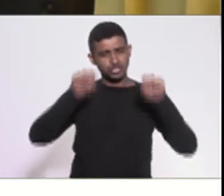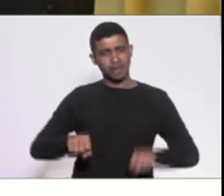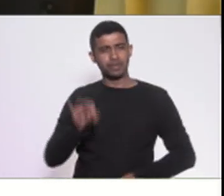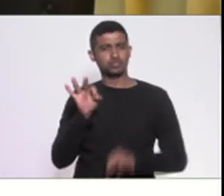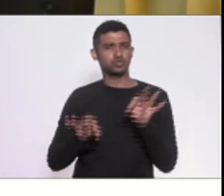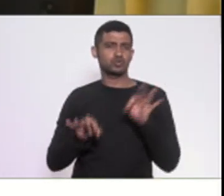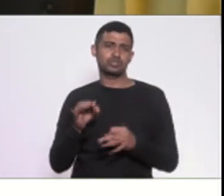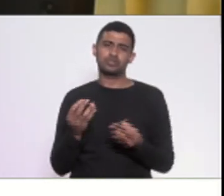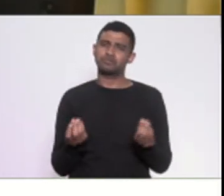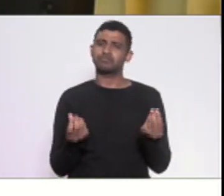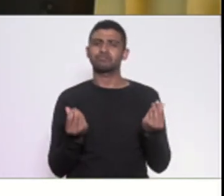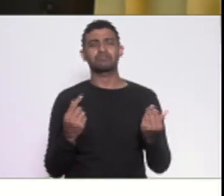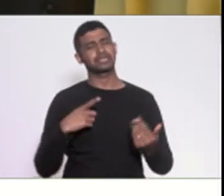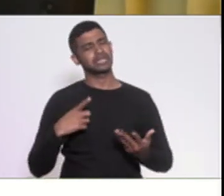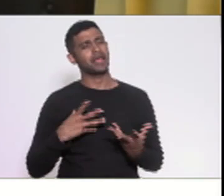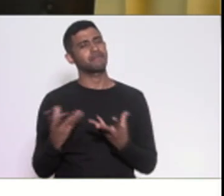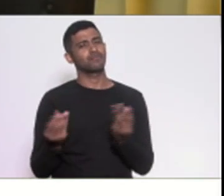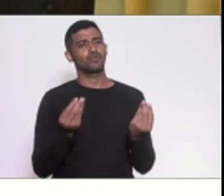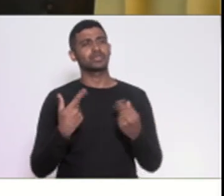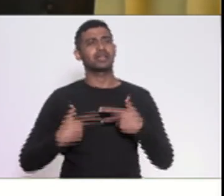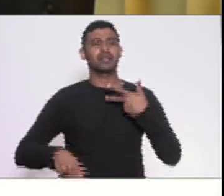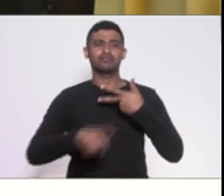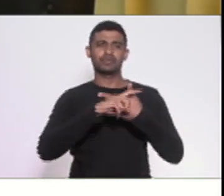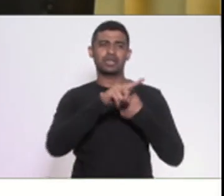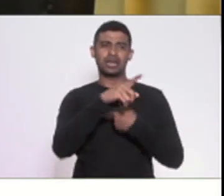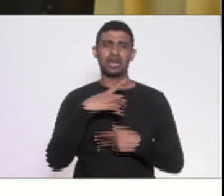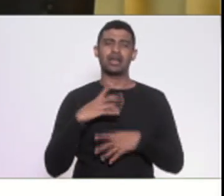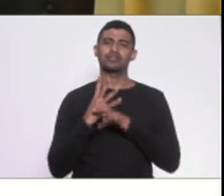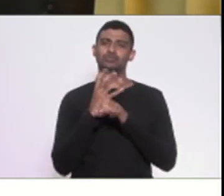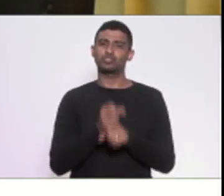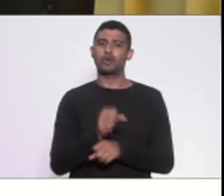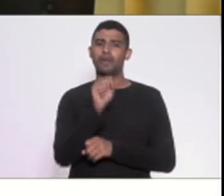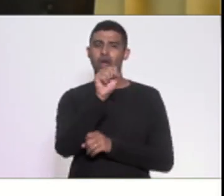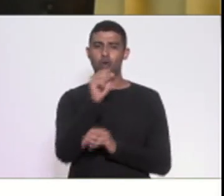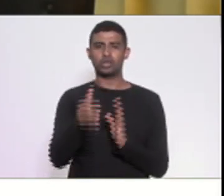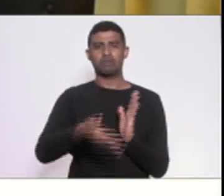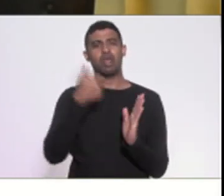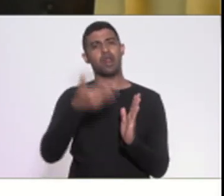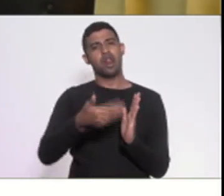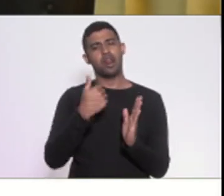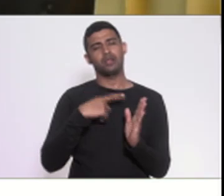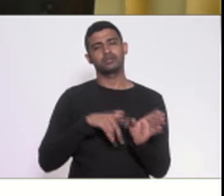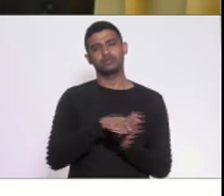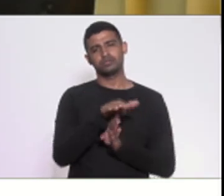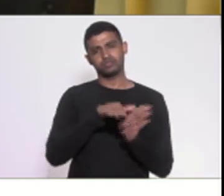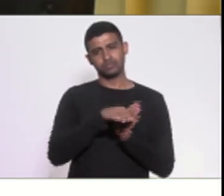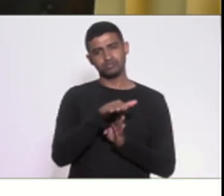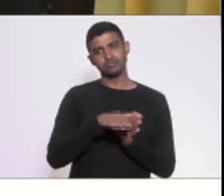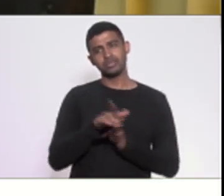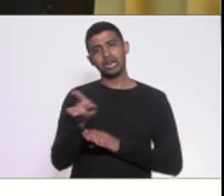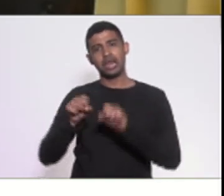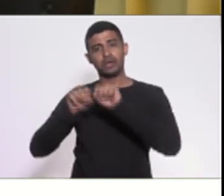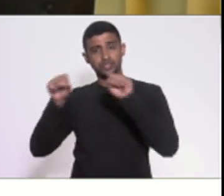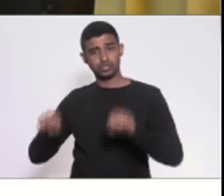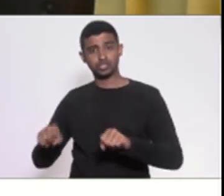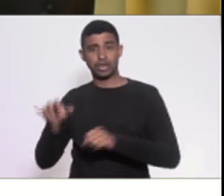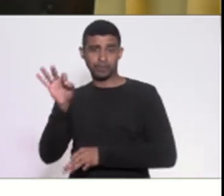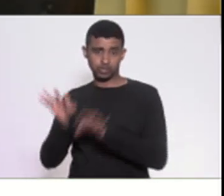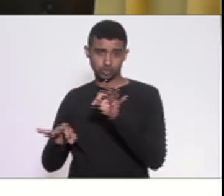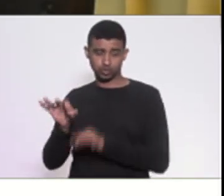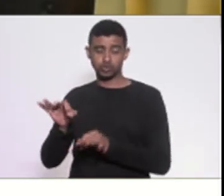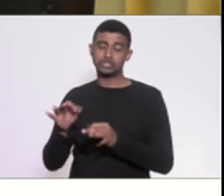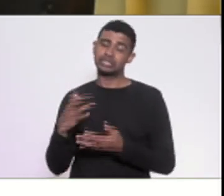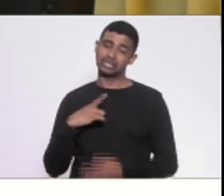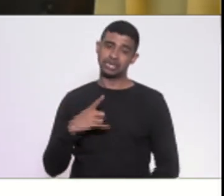maiores. Do Poder Executivo são 8 páginas de recomendação. Sistema de Justiça e Poder Municipal